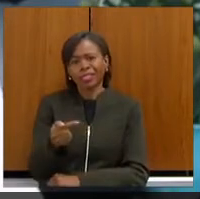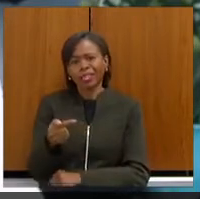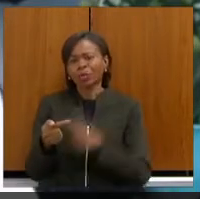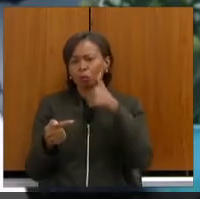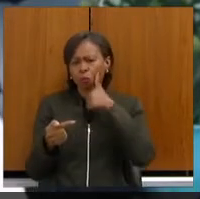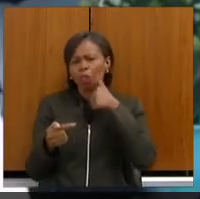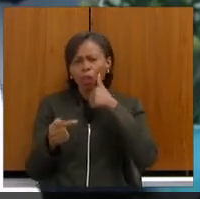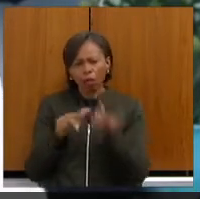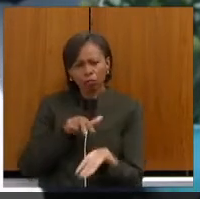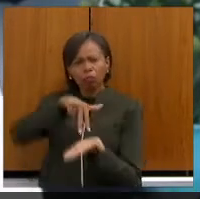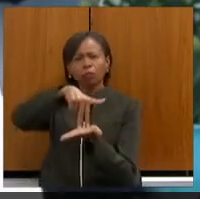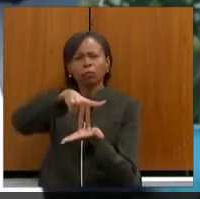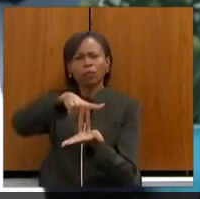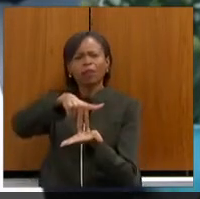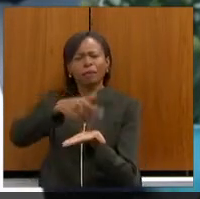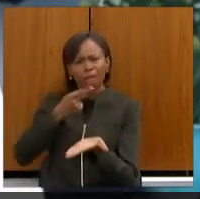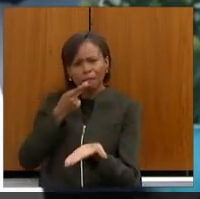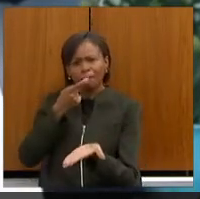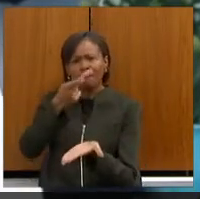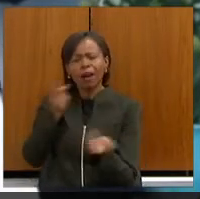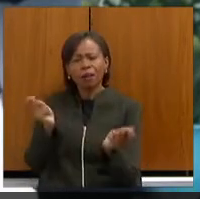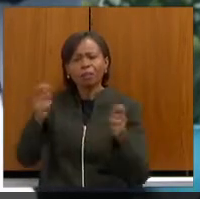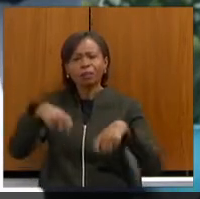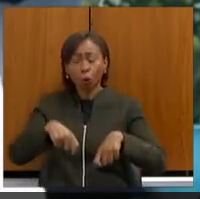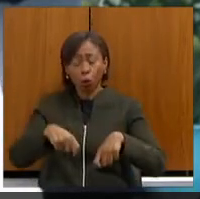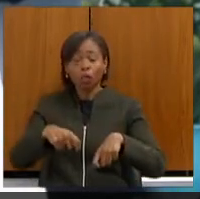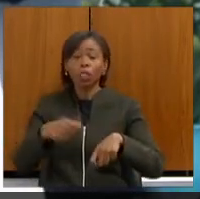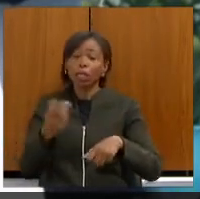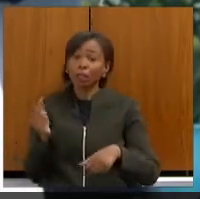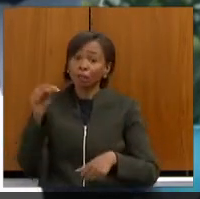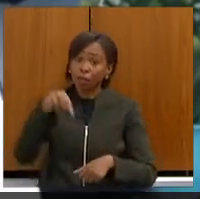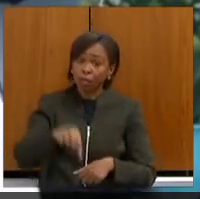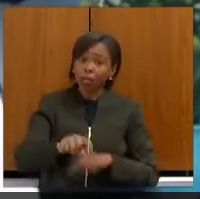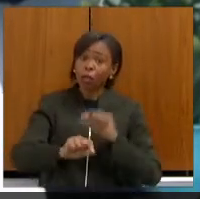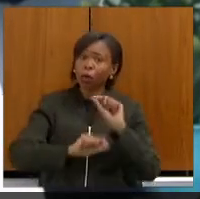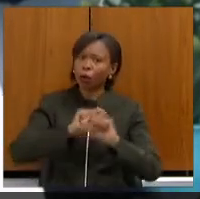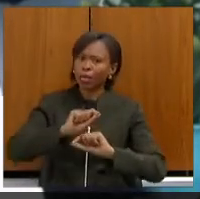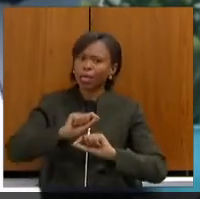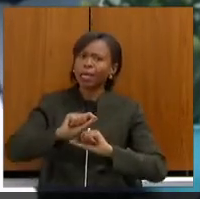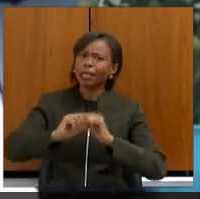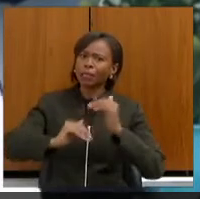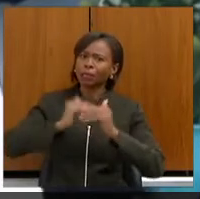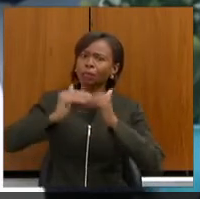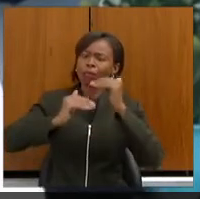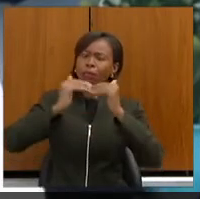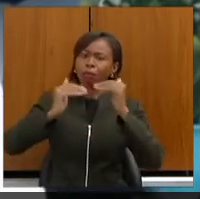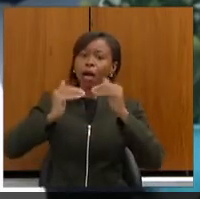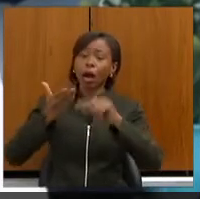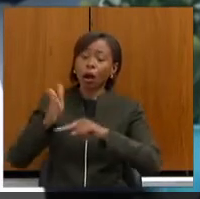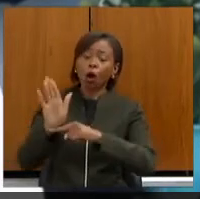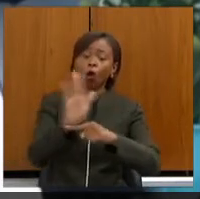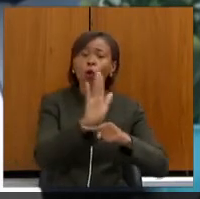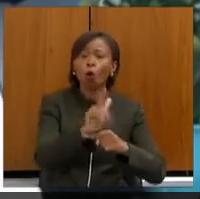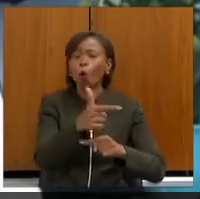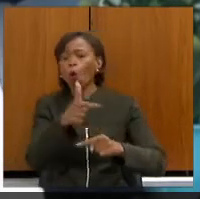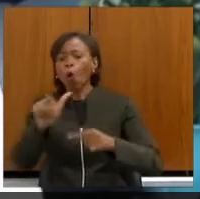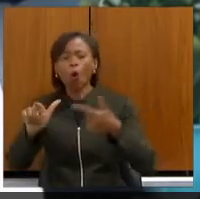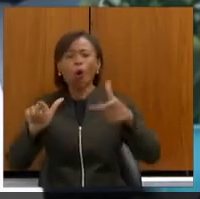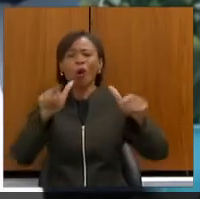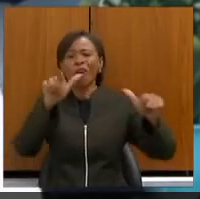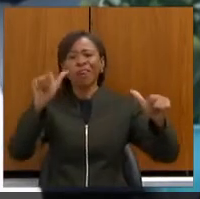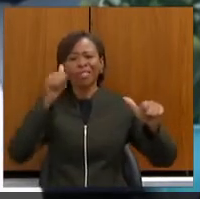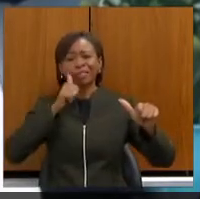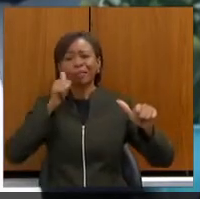fala e vem aqui na força de ressonância e de germinação na potência de outras mulheres porque somos